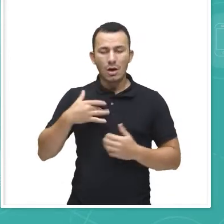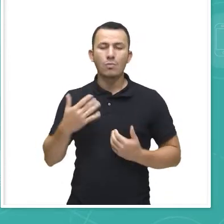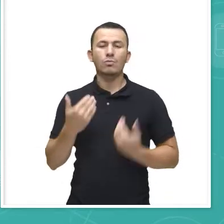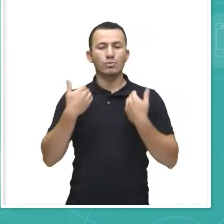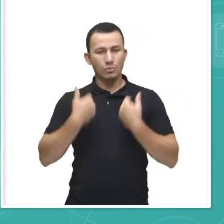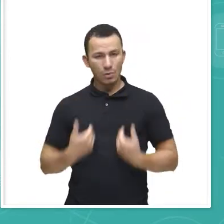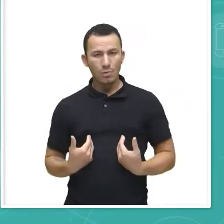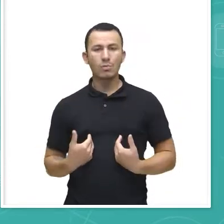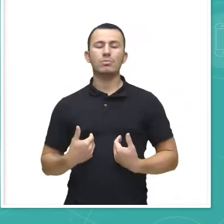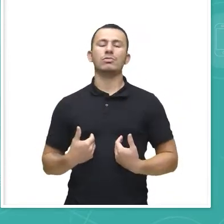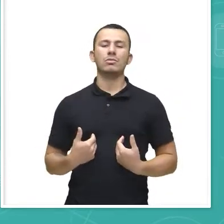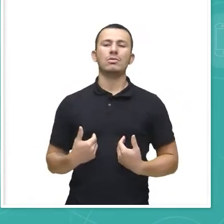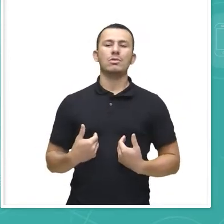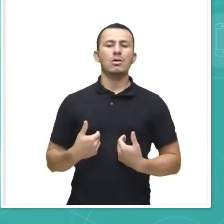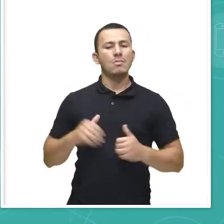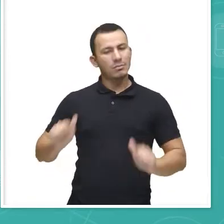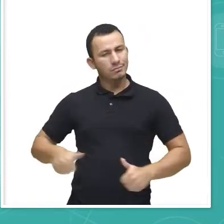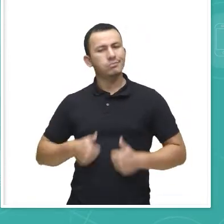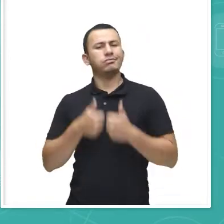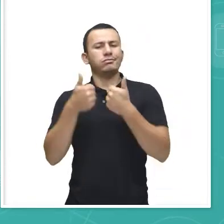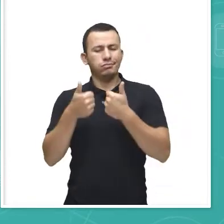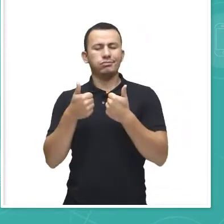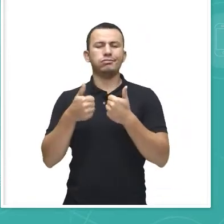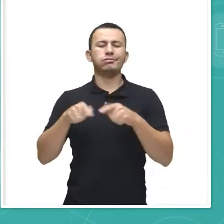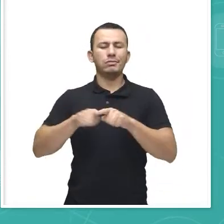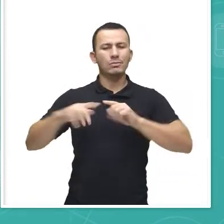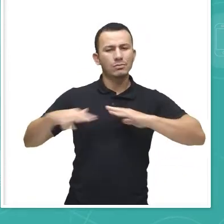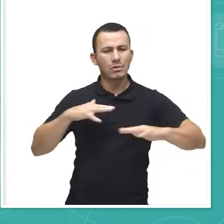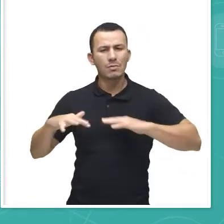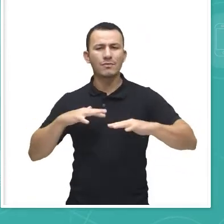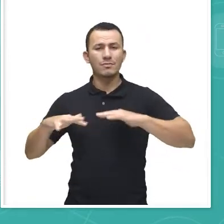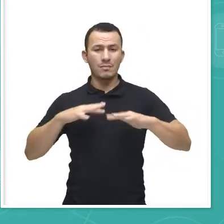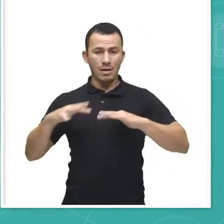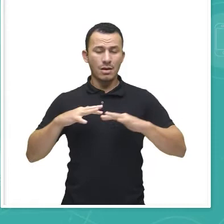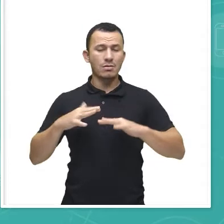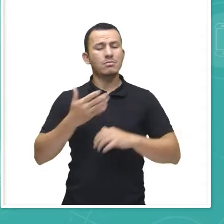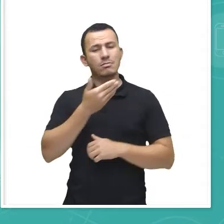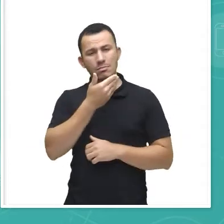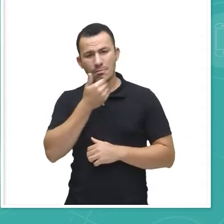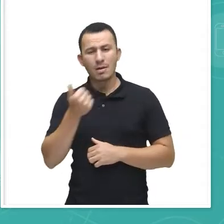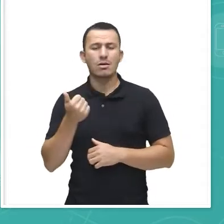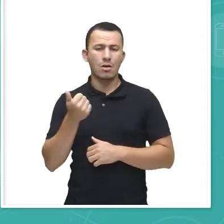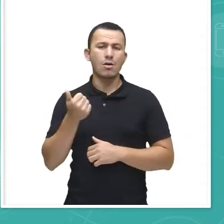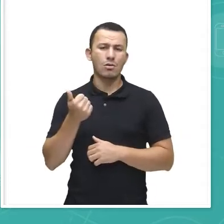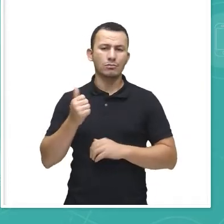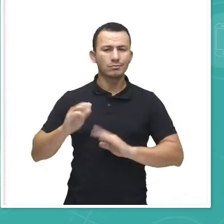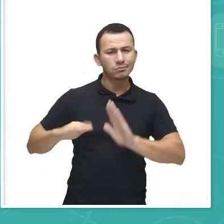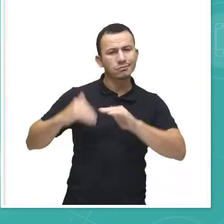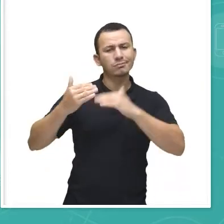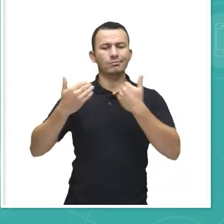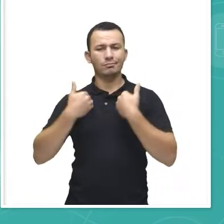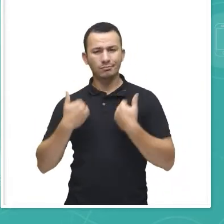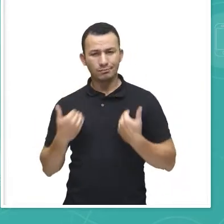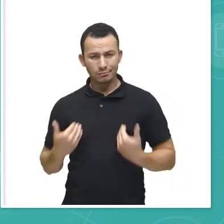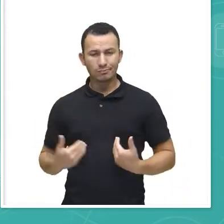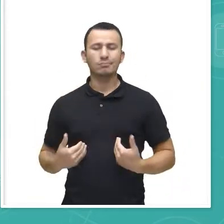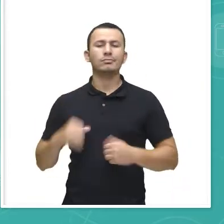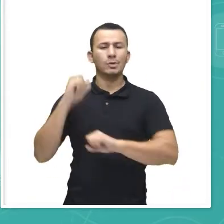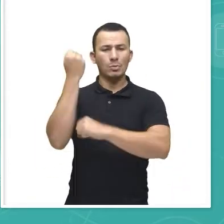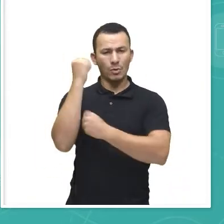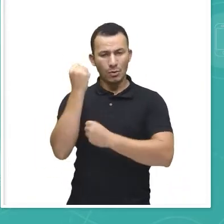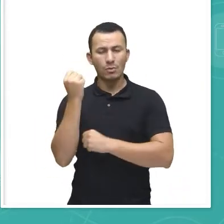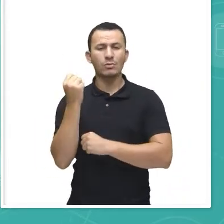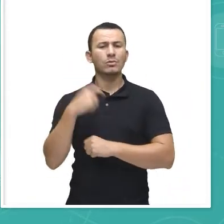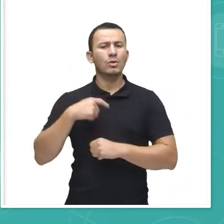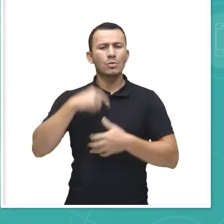corpo, para você aperfeiçoar suas habilidades, melhorar seu desenvolvimento físico, motor, as